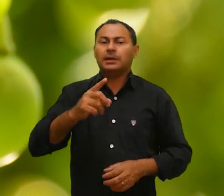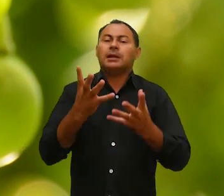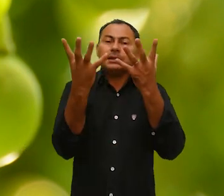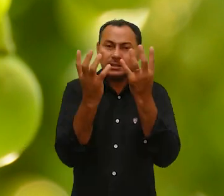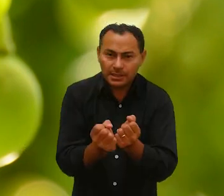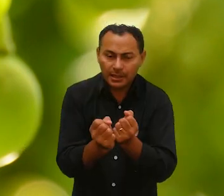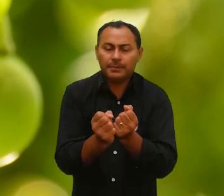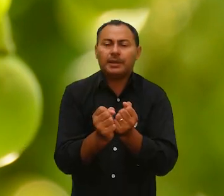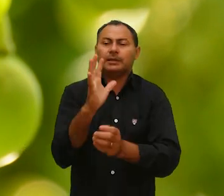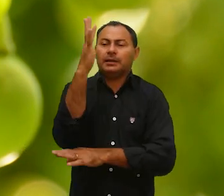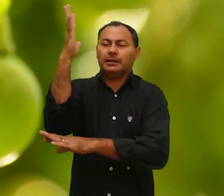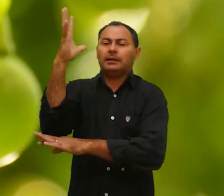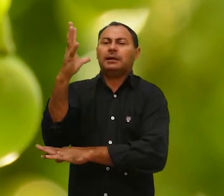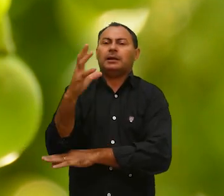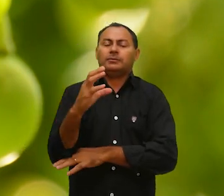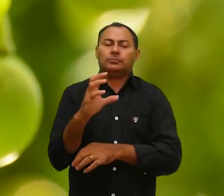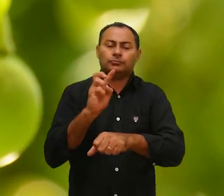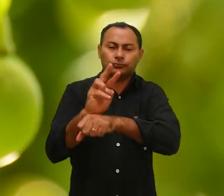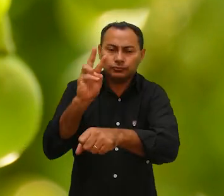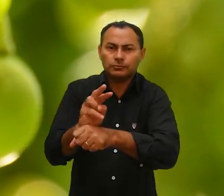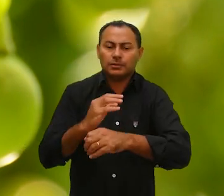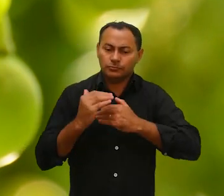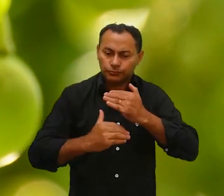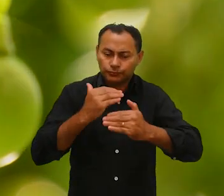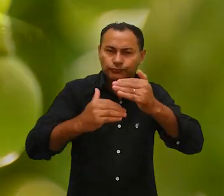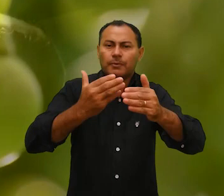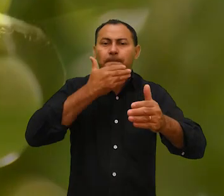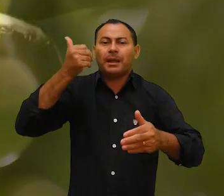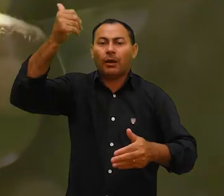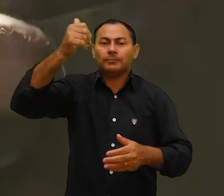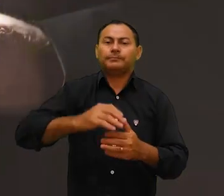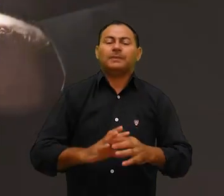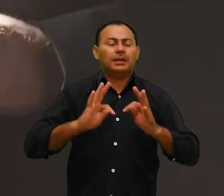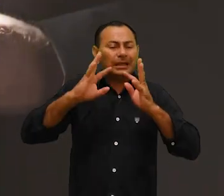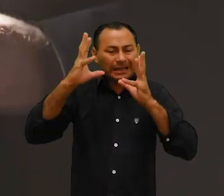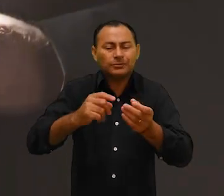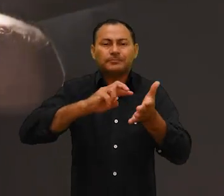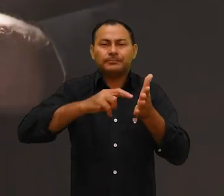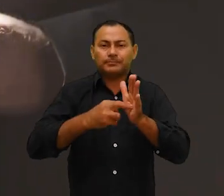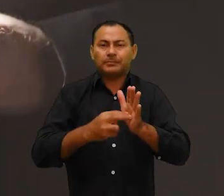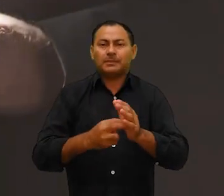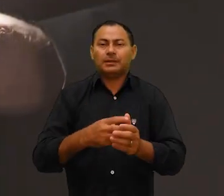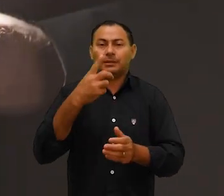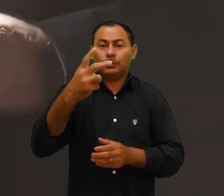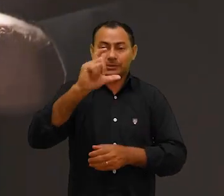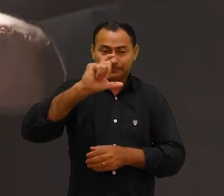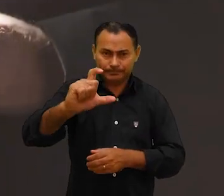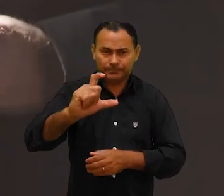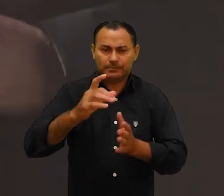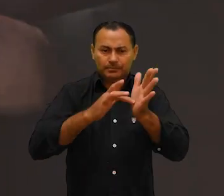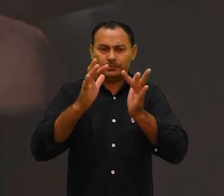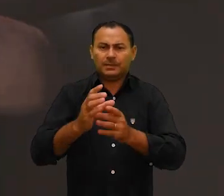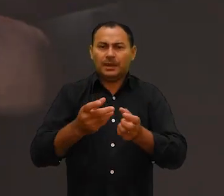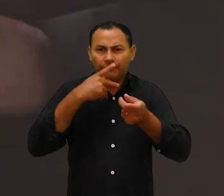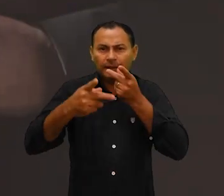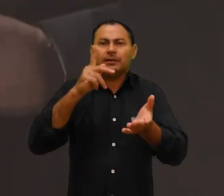vocês recebam da videira a seiva, para que frutifiquem. Isso tudo quer dizer que nestes 2 parágrafos o